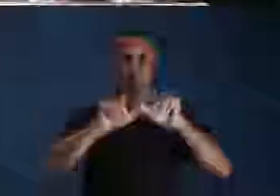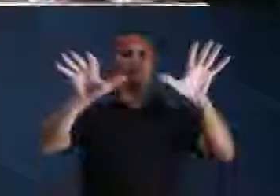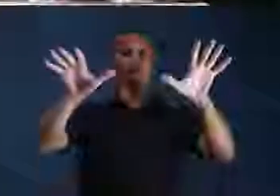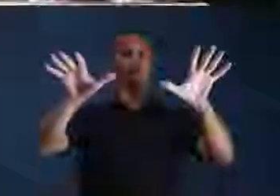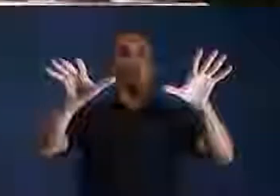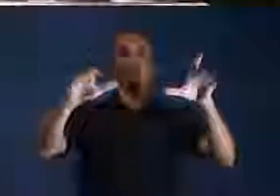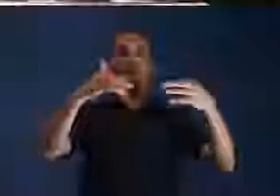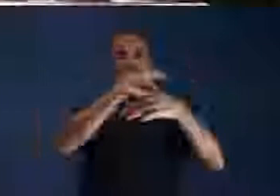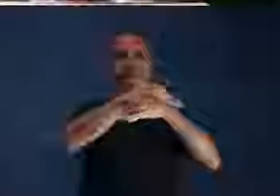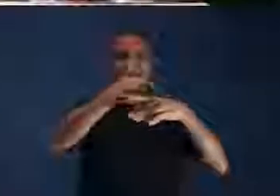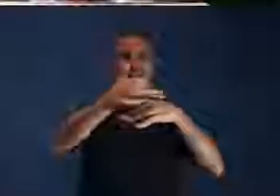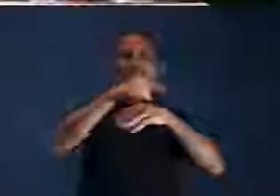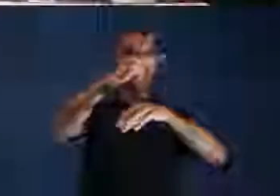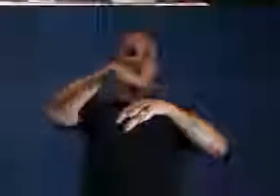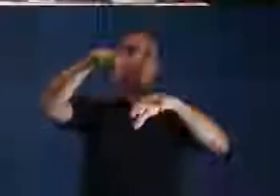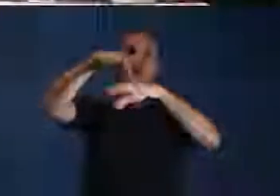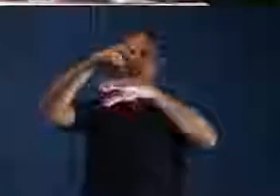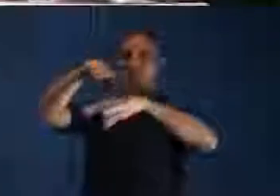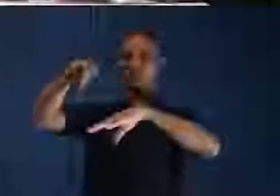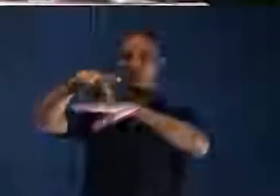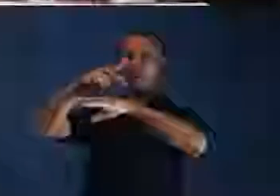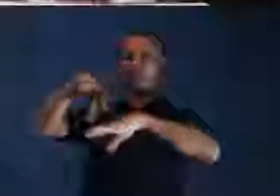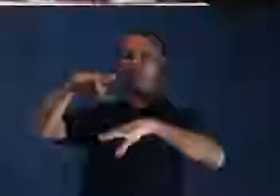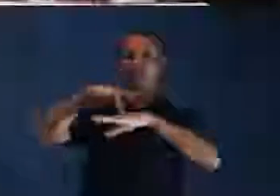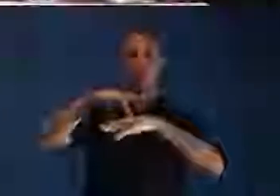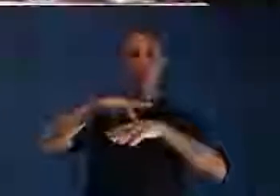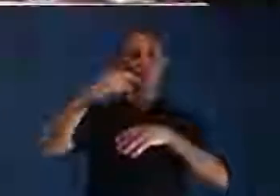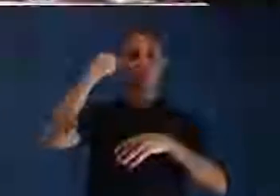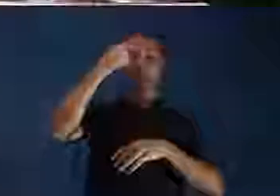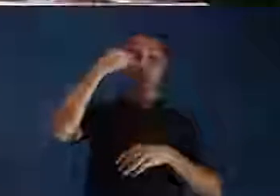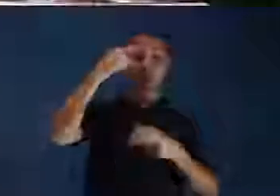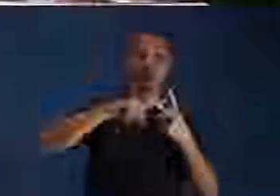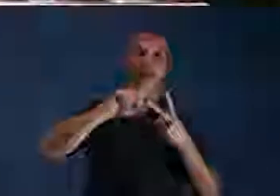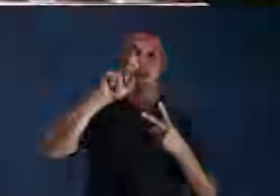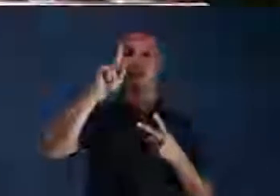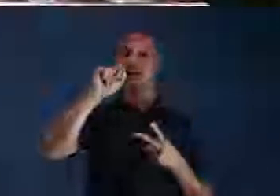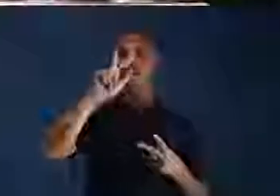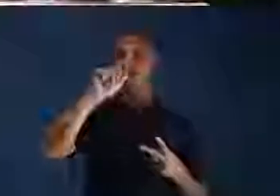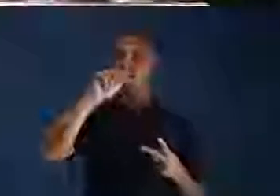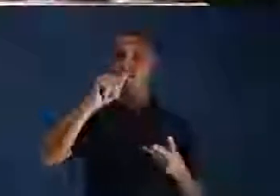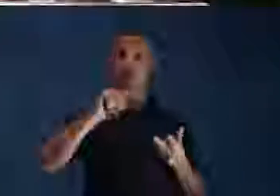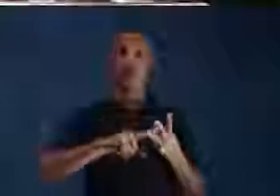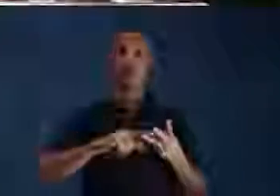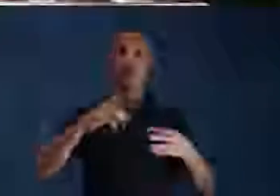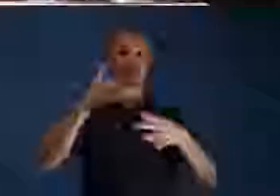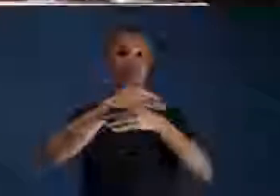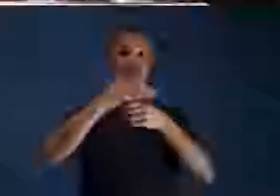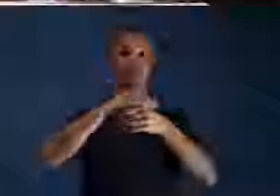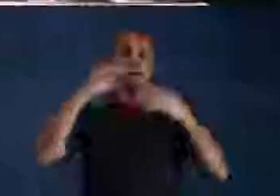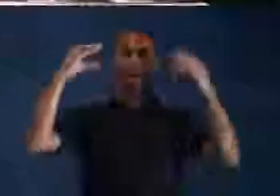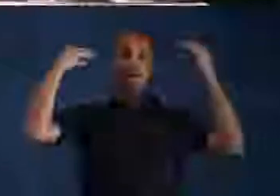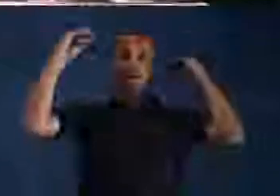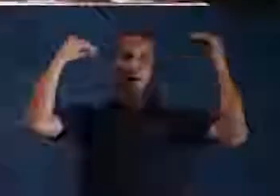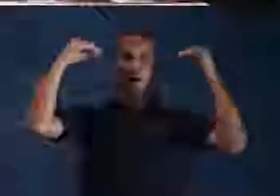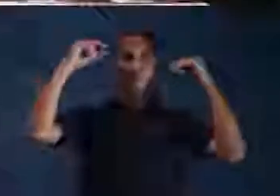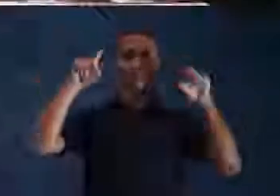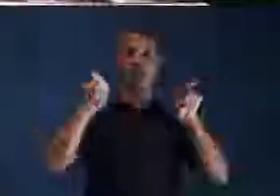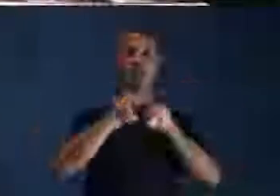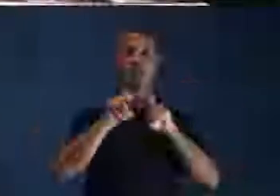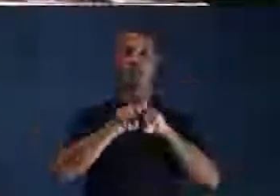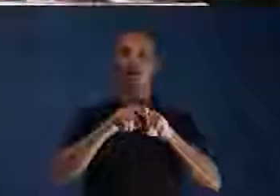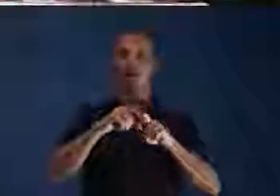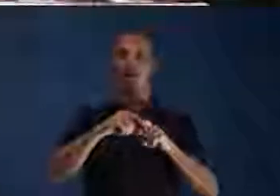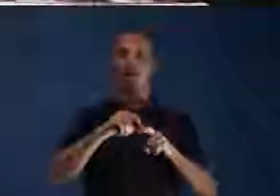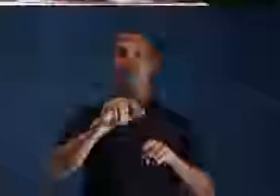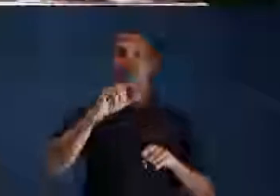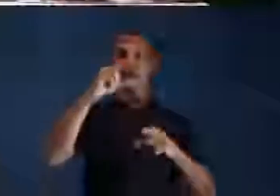expandiu-se para cidades de outros países, como Barcelona, Havana, Istambul, Cidade do México, Tel Aviv. Mais do